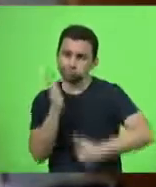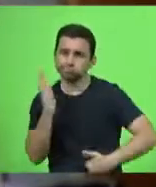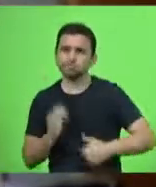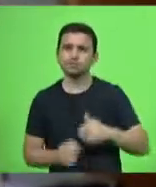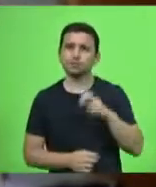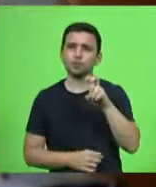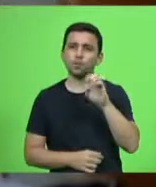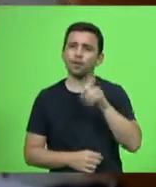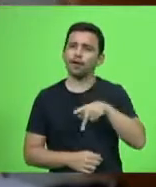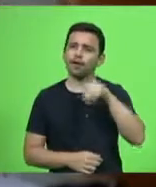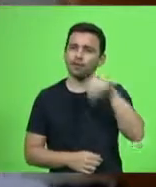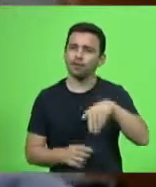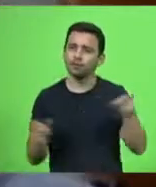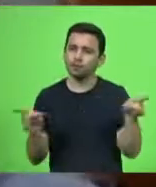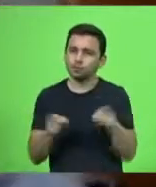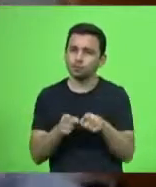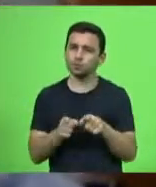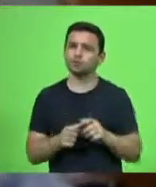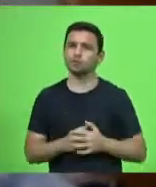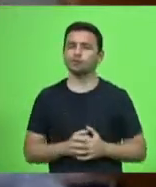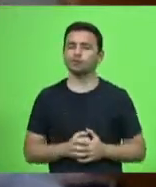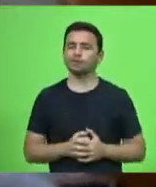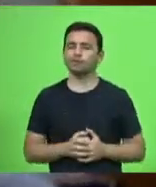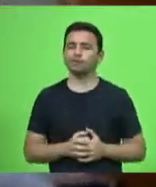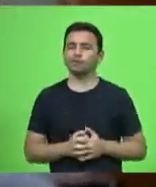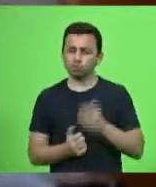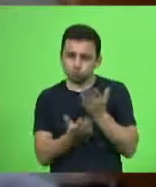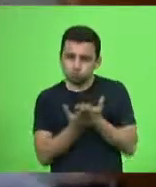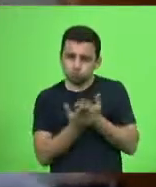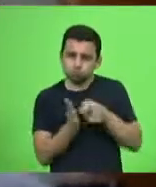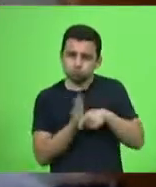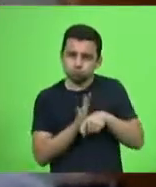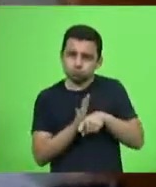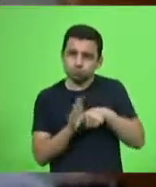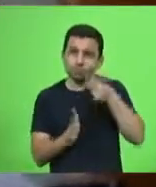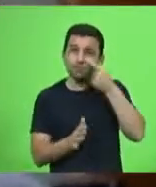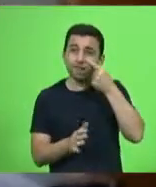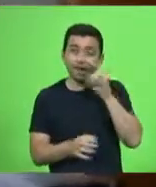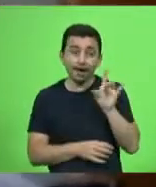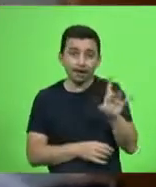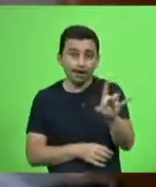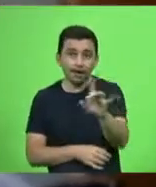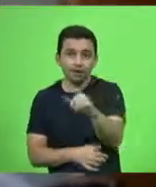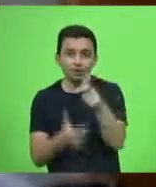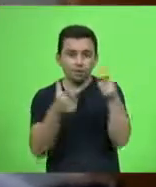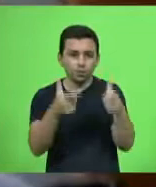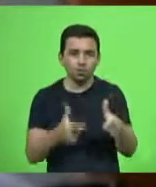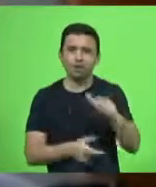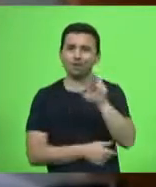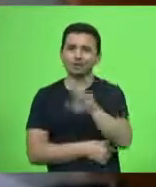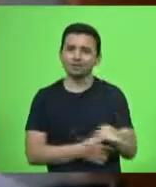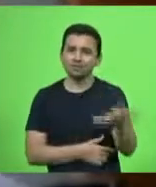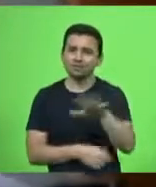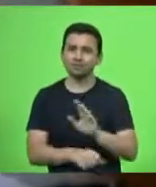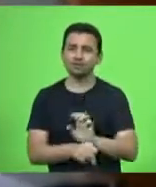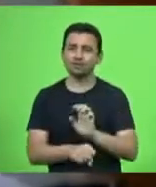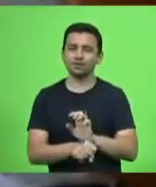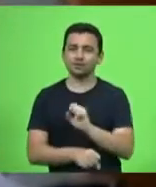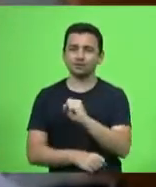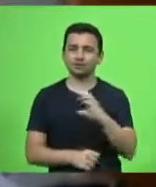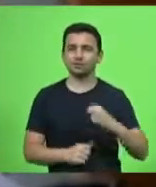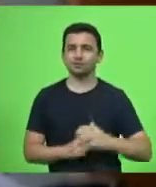vários municípios. Esse estudo é que nós precisamos ter em cada região do Estado e aproveitar